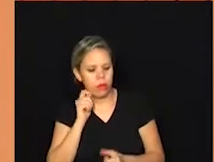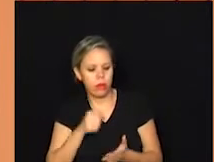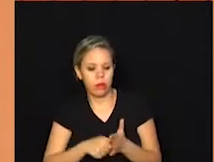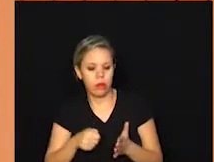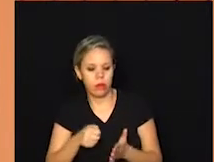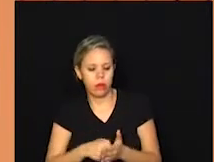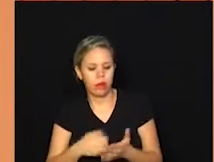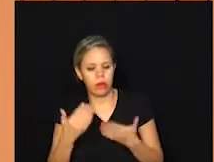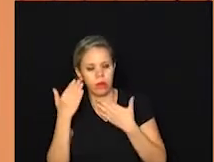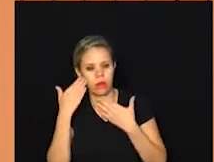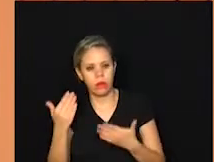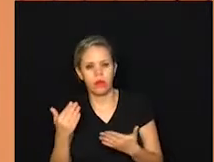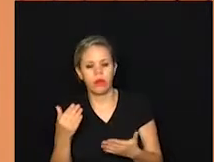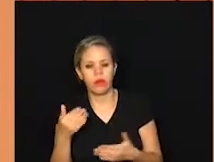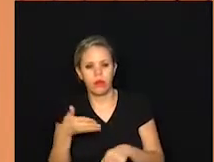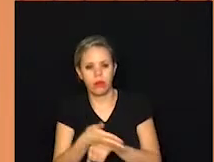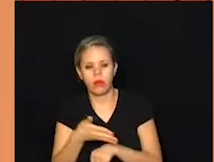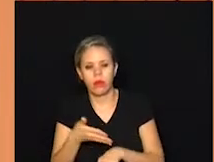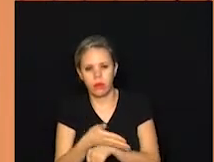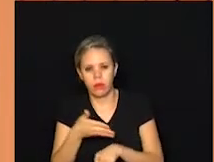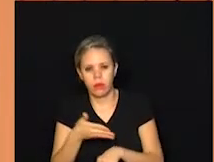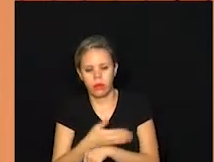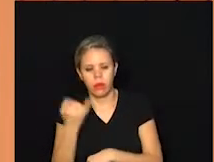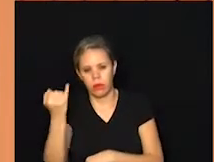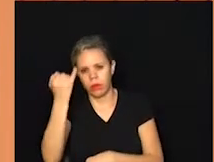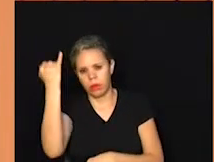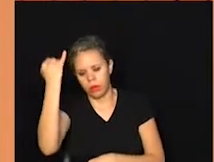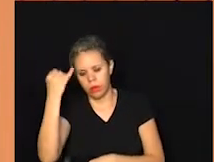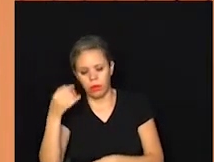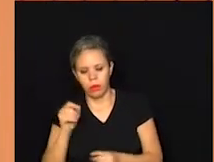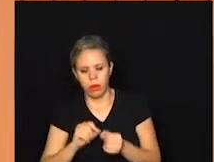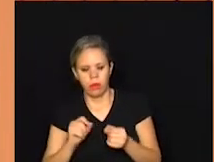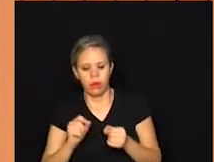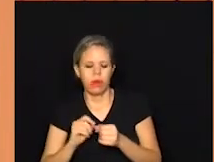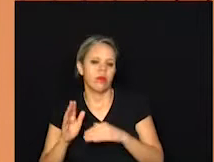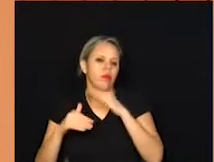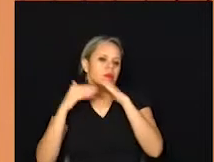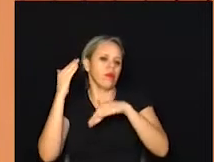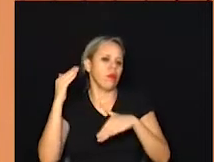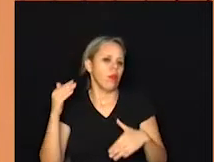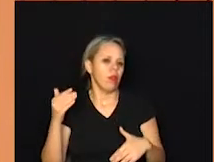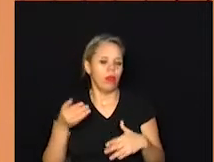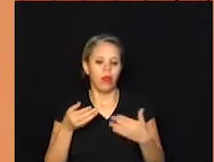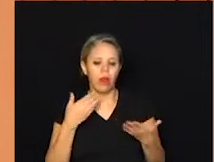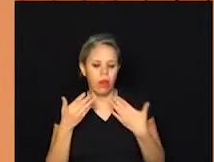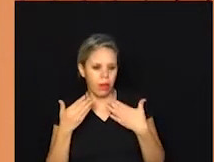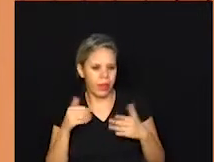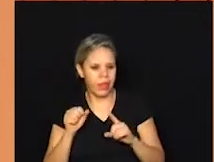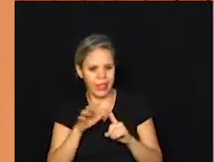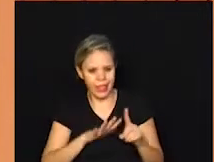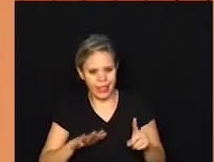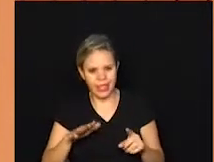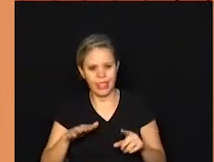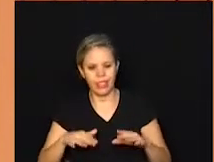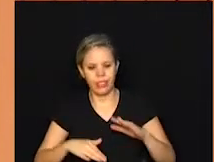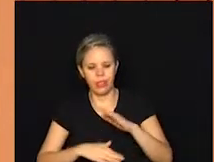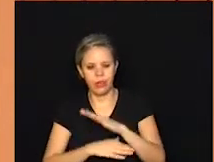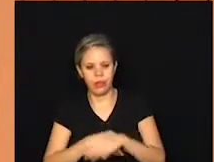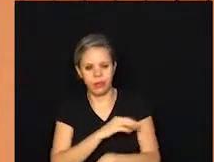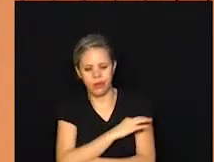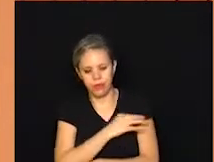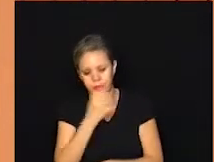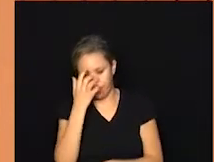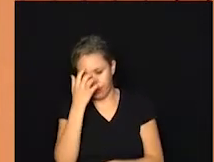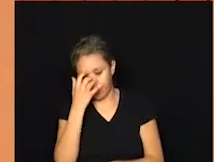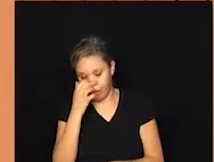Quero agradecer a sua participação, é muito importante a gente fazer essa construção da sociedade civil, executivo, legislativo,